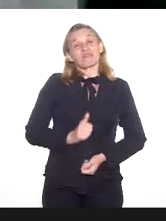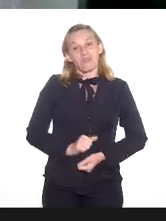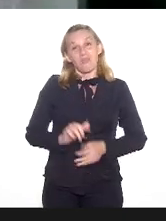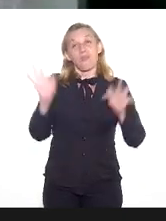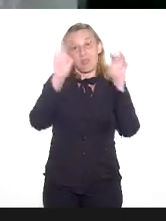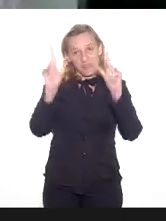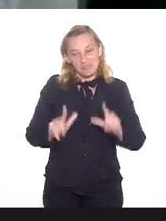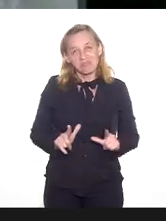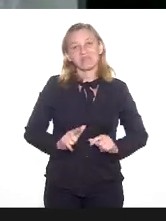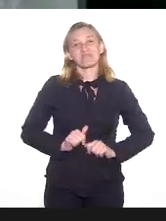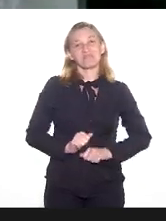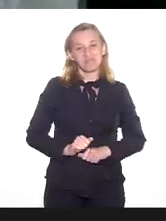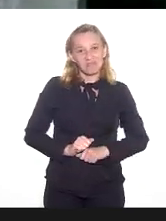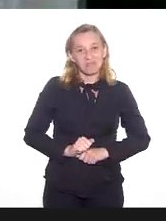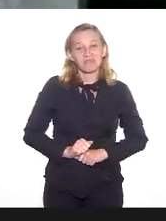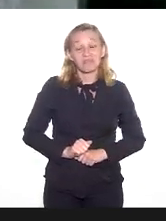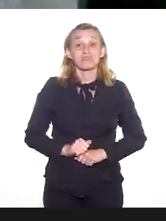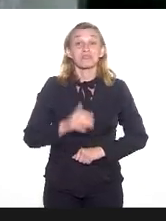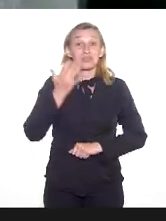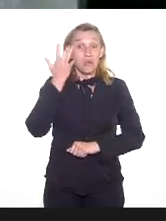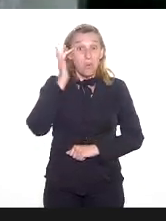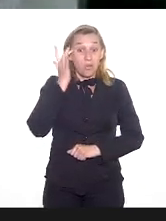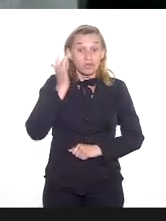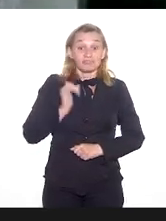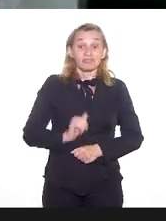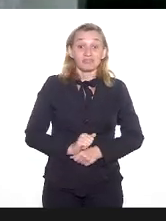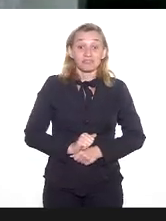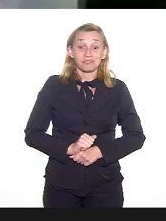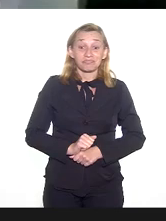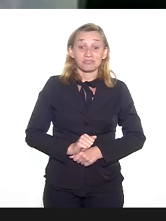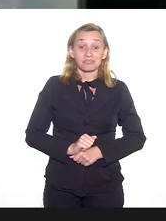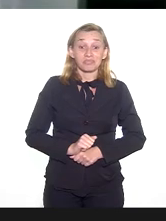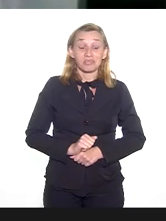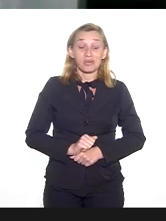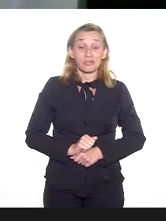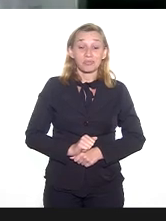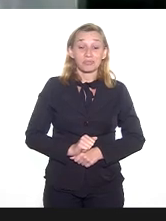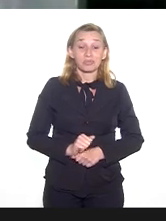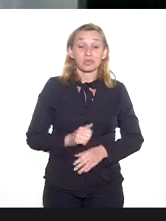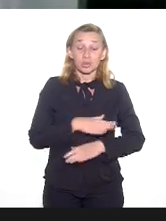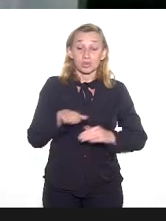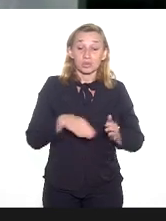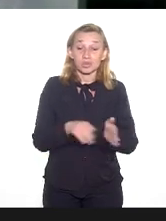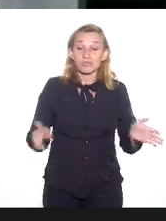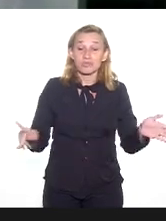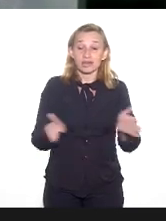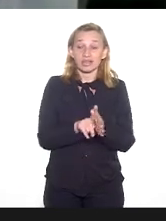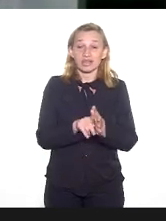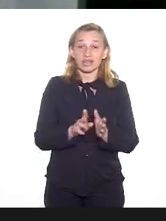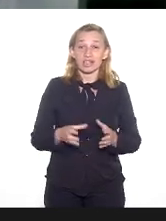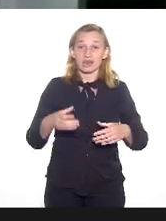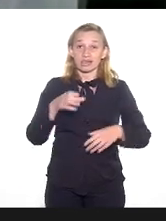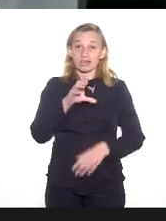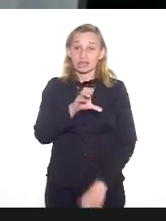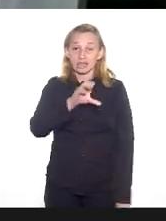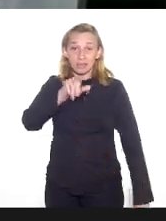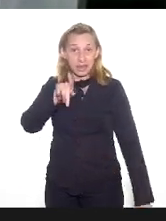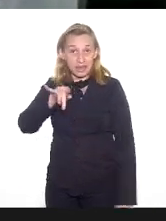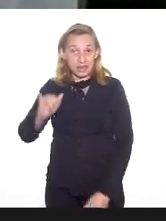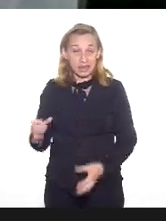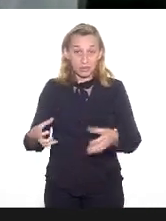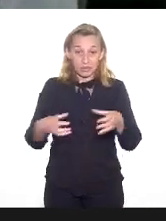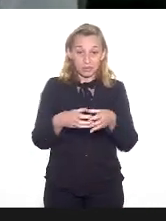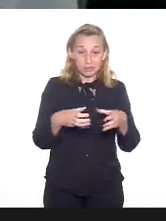muito feliz mesmo. Eu acho que os membros desta CPI, deputada Marta, deputada